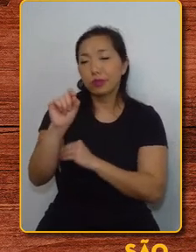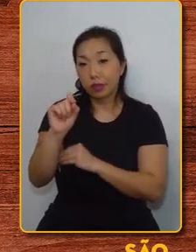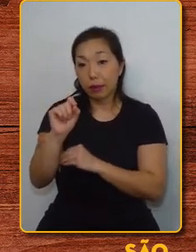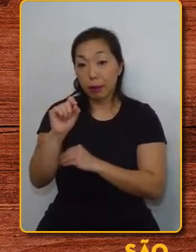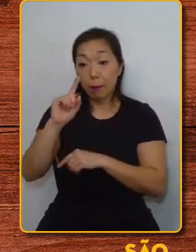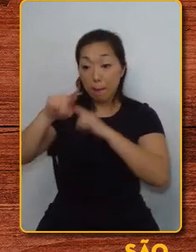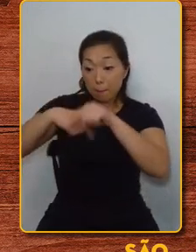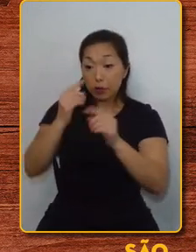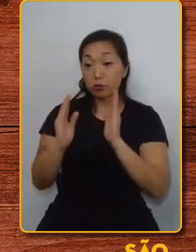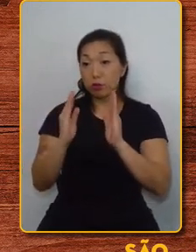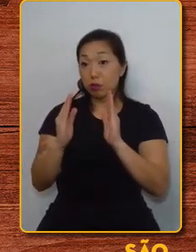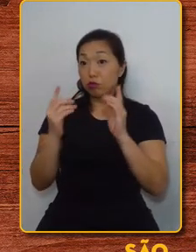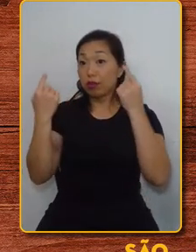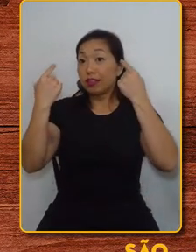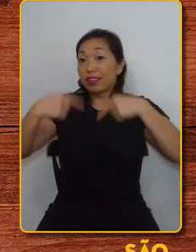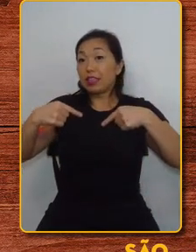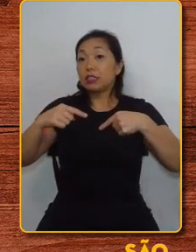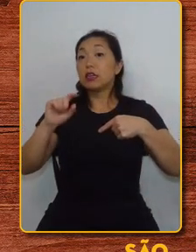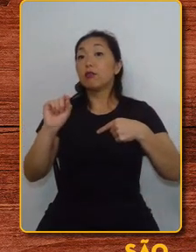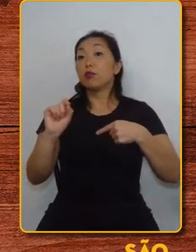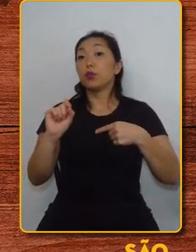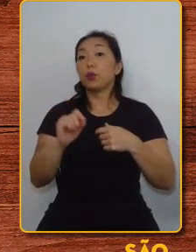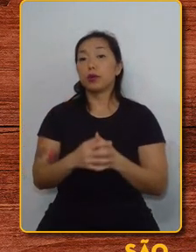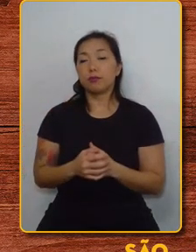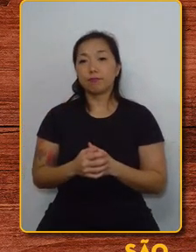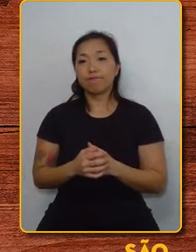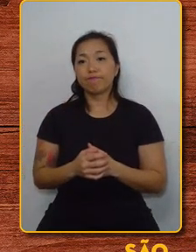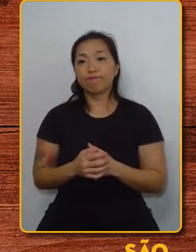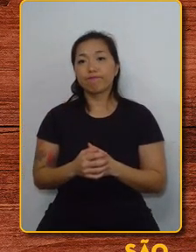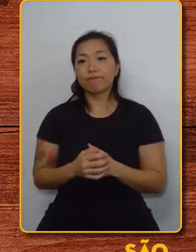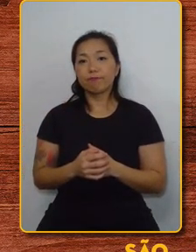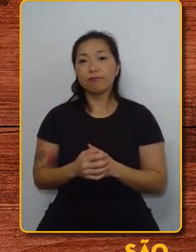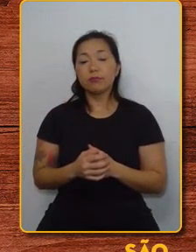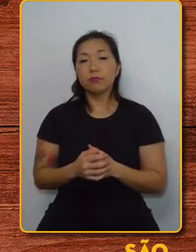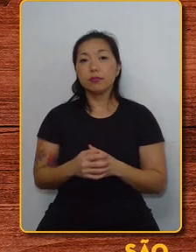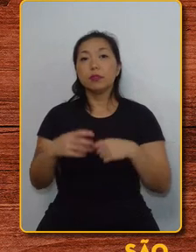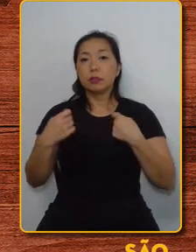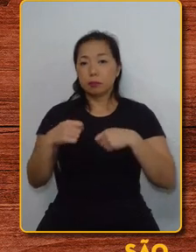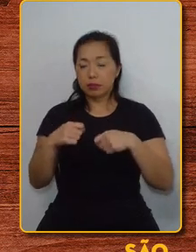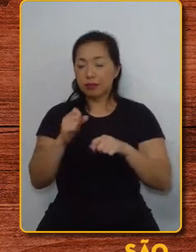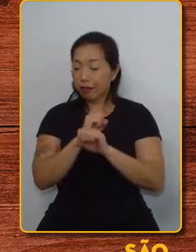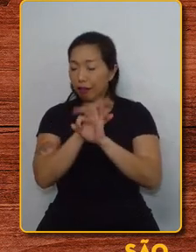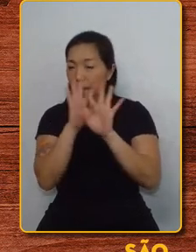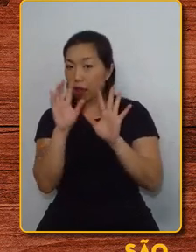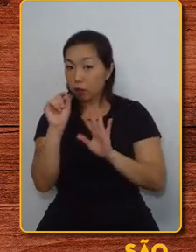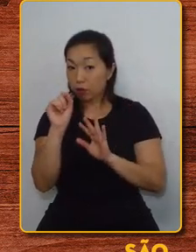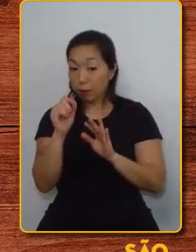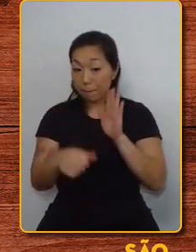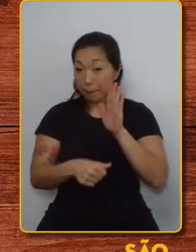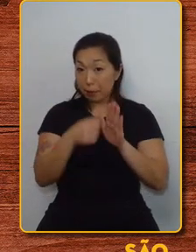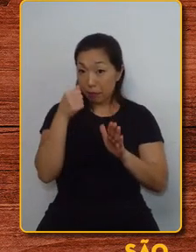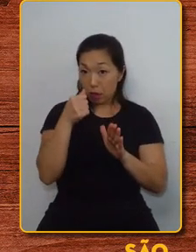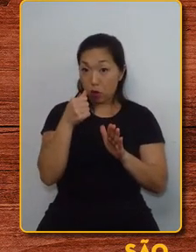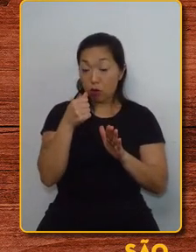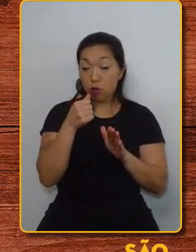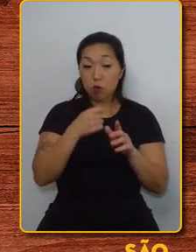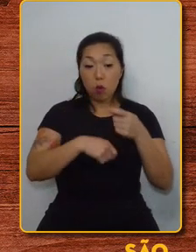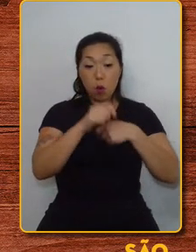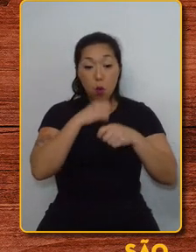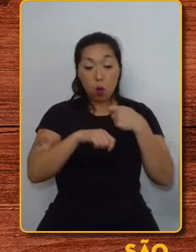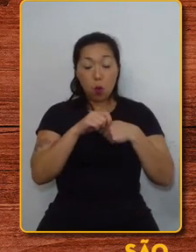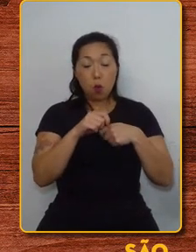desafio, nós precisamos dar César o que é de César. Primeiro, o agronegócio de exportação continua, não é um